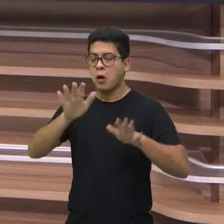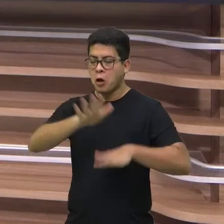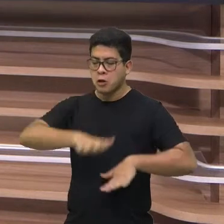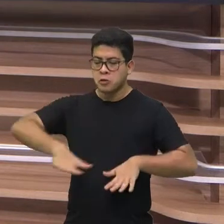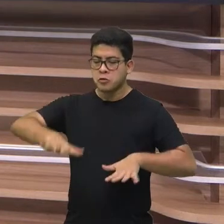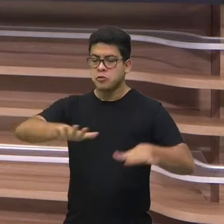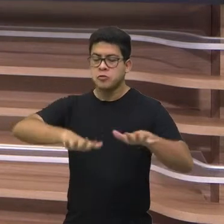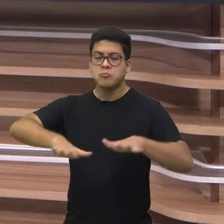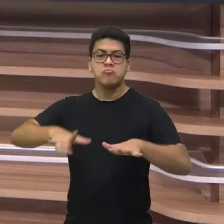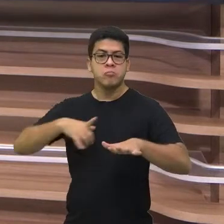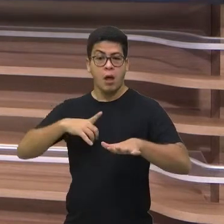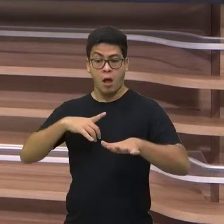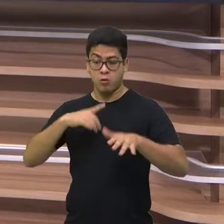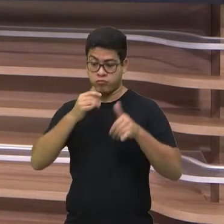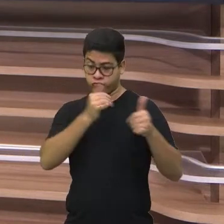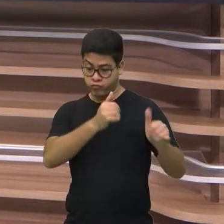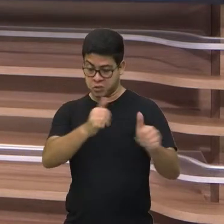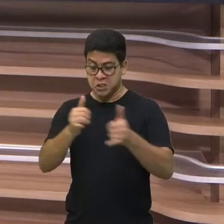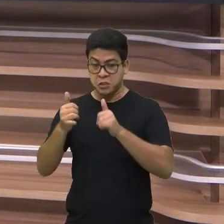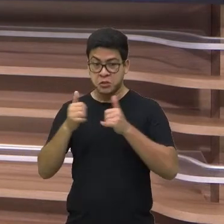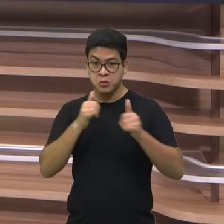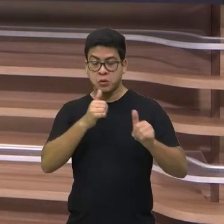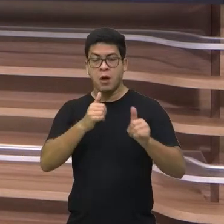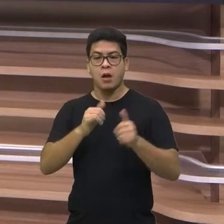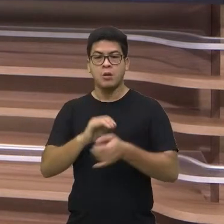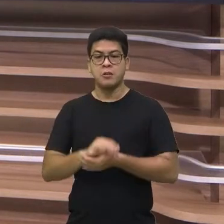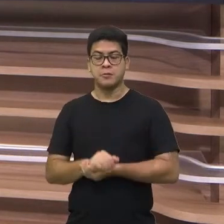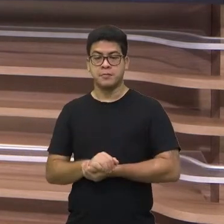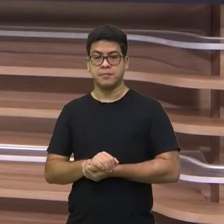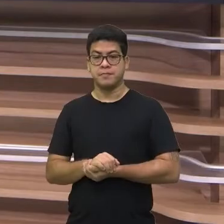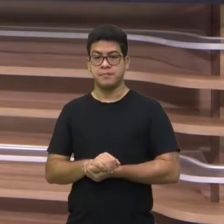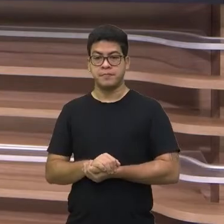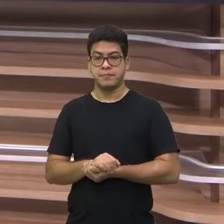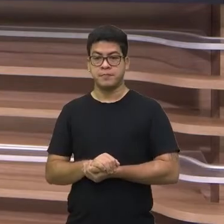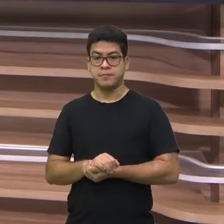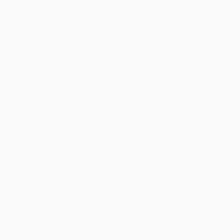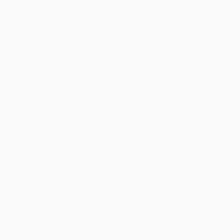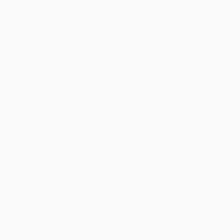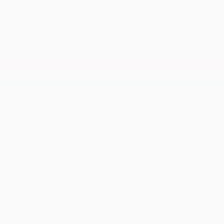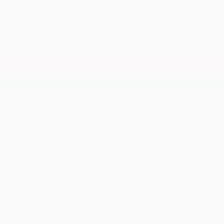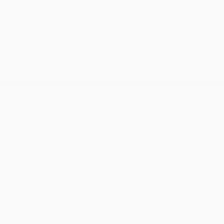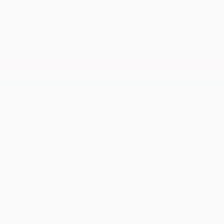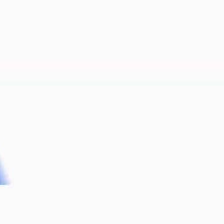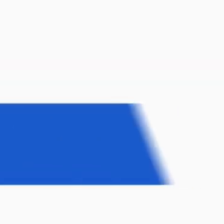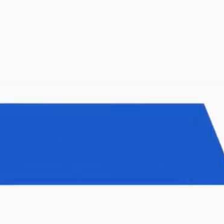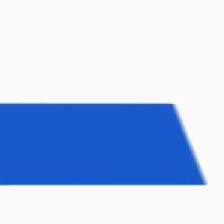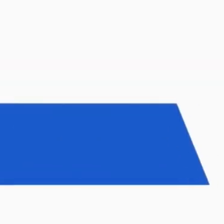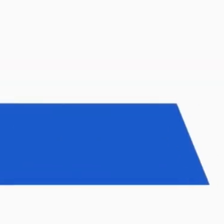né? As superfícies equipotenciais. Vamos lá assistir.